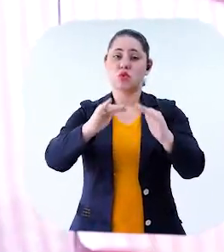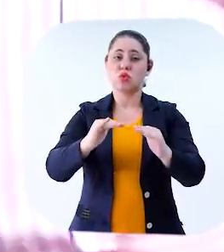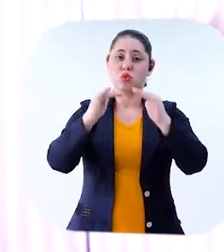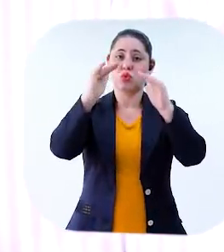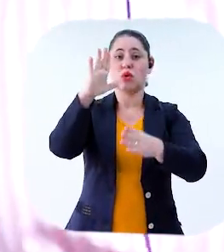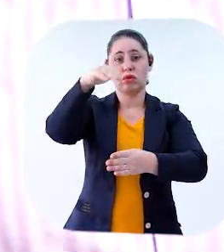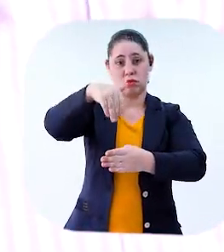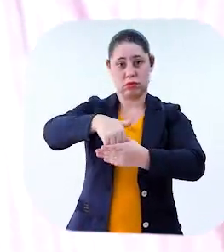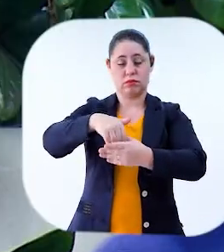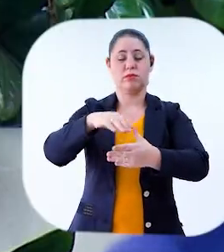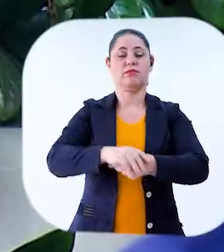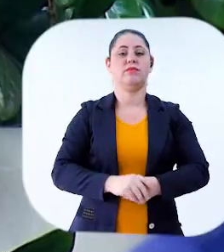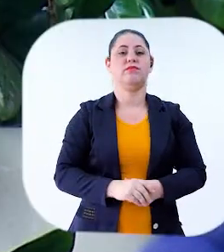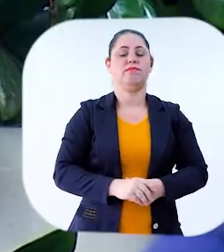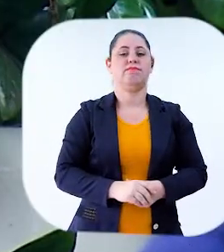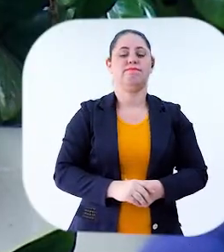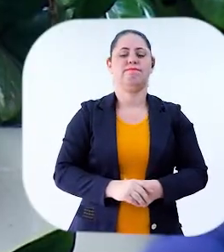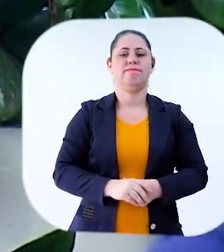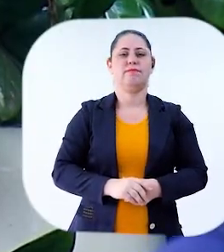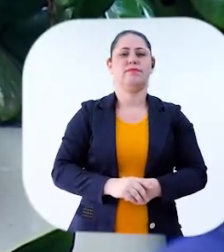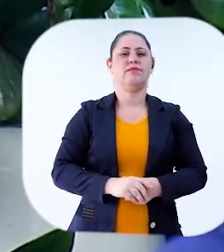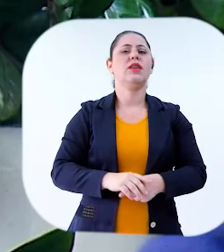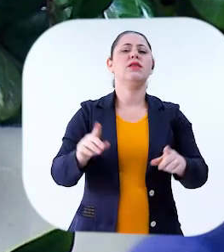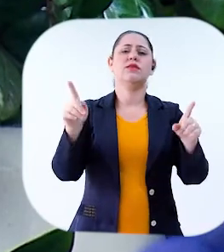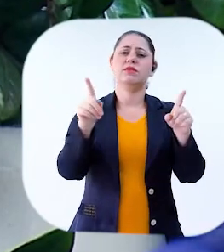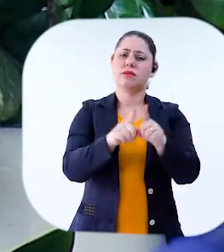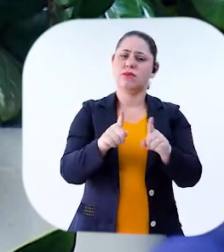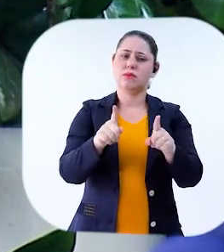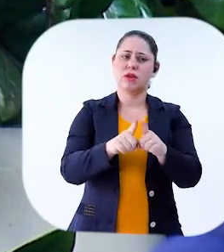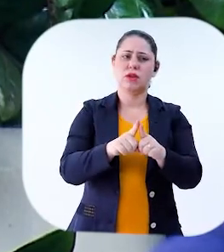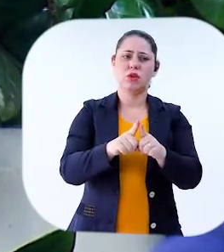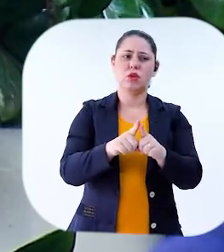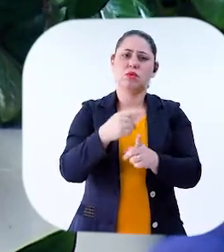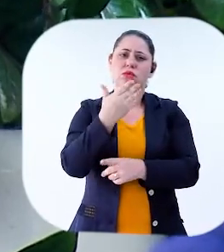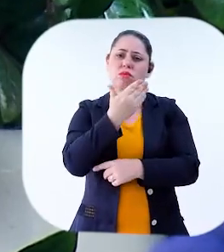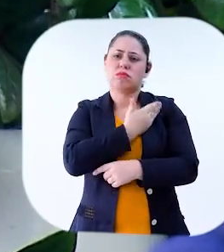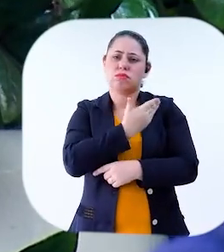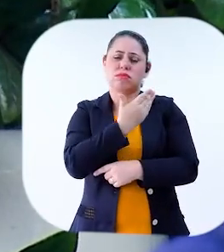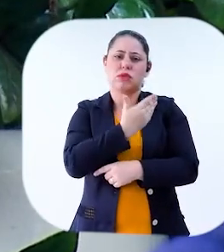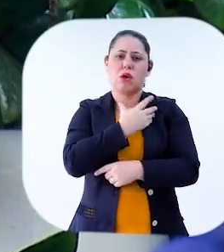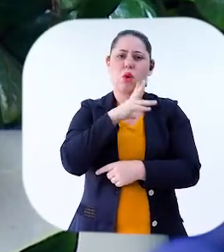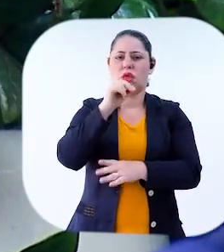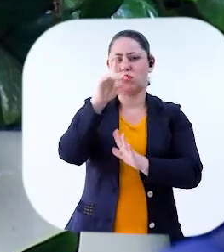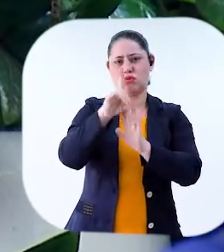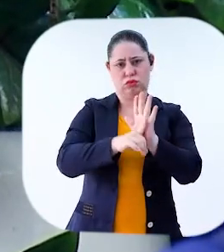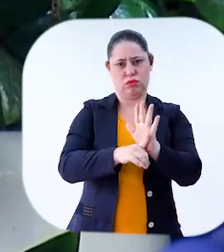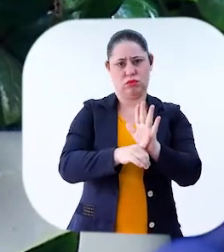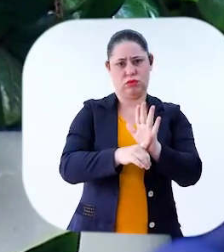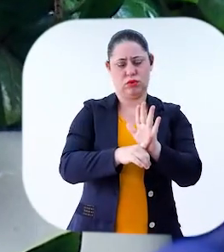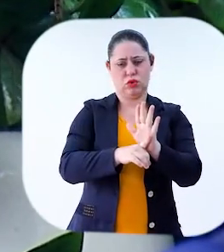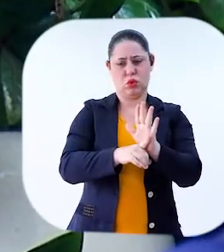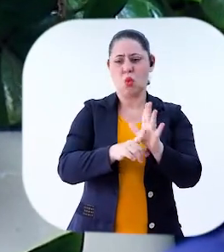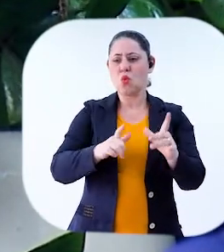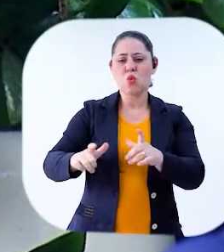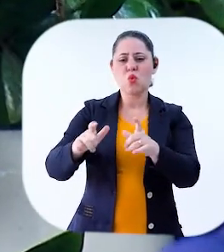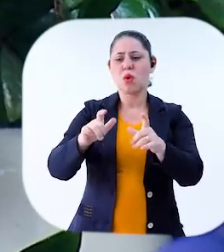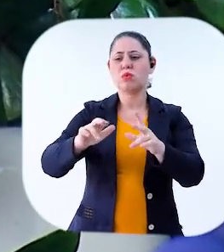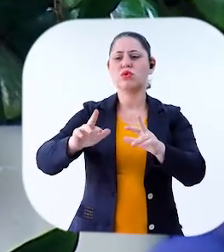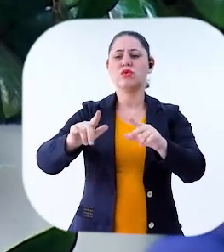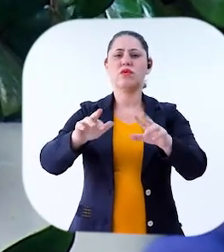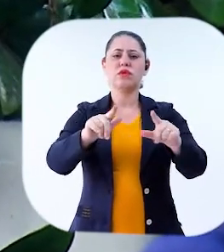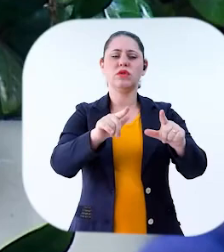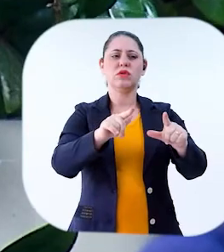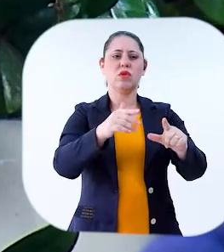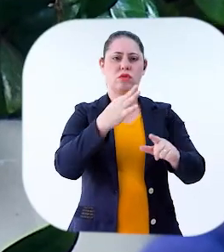pelo Tribunal Superior Eleitoral. Então, doutor, e além disso, seus colegas que não são da área do direito,